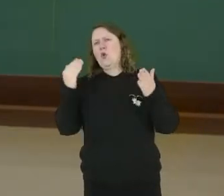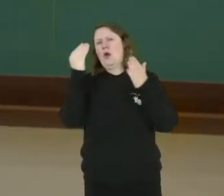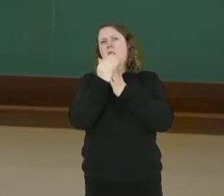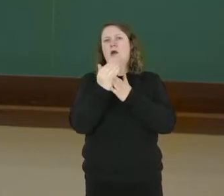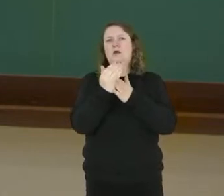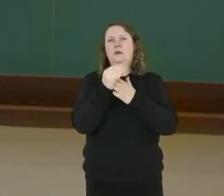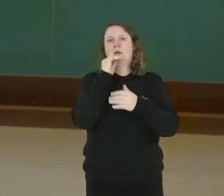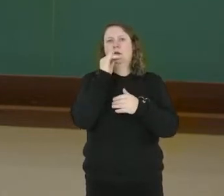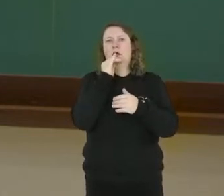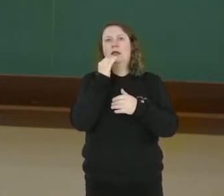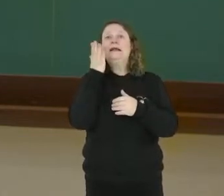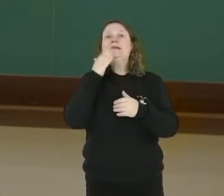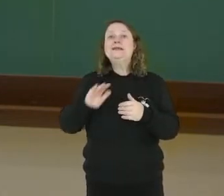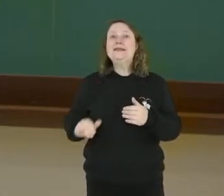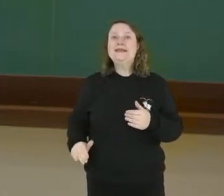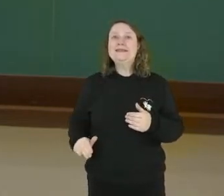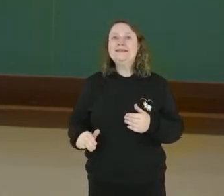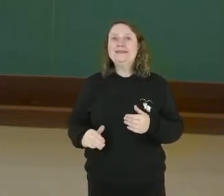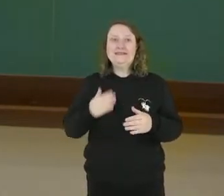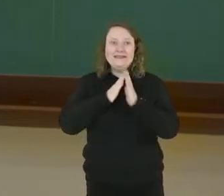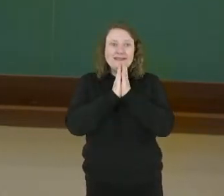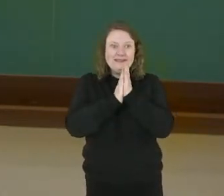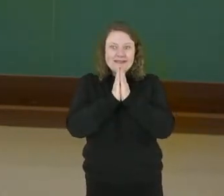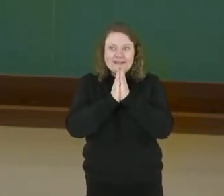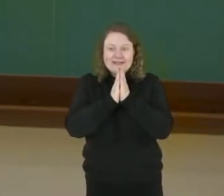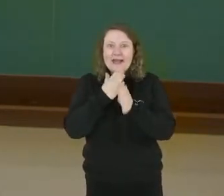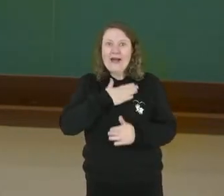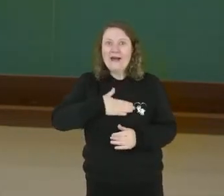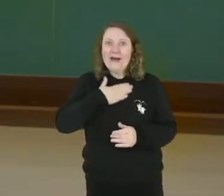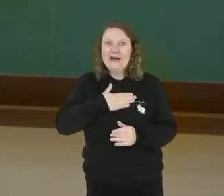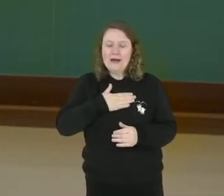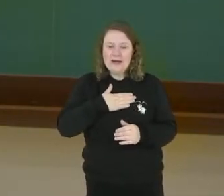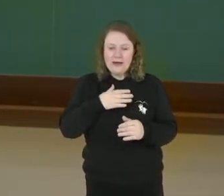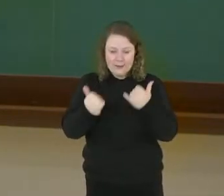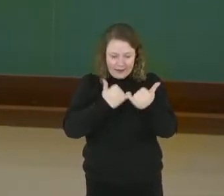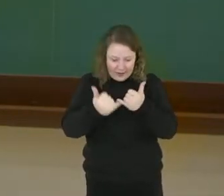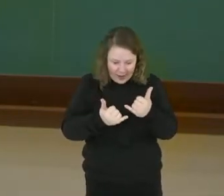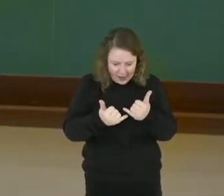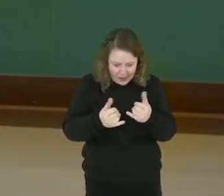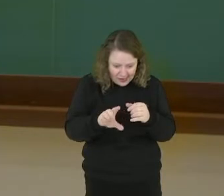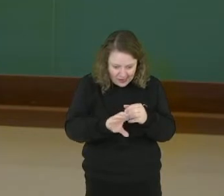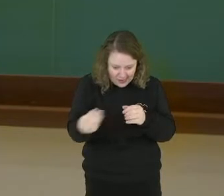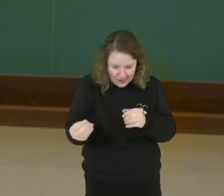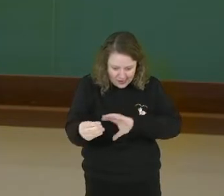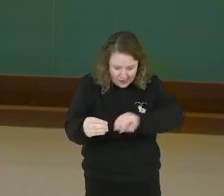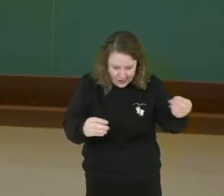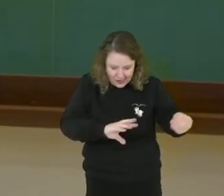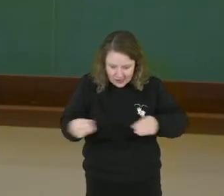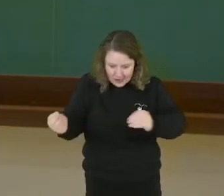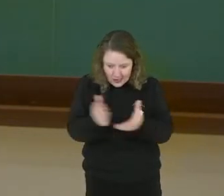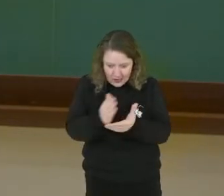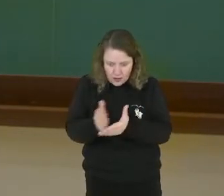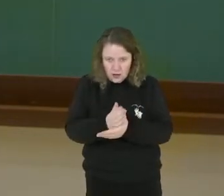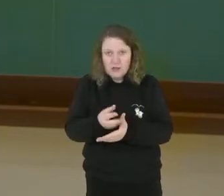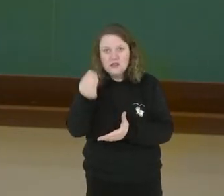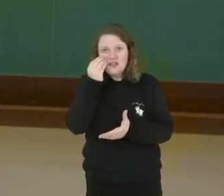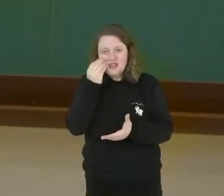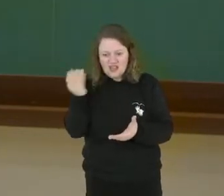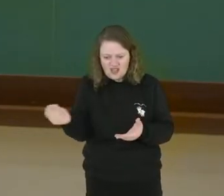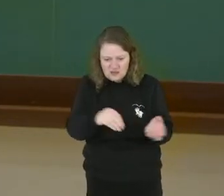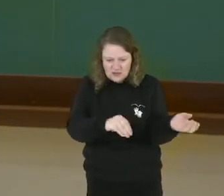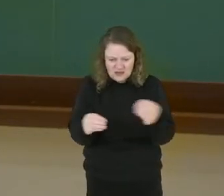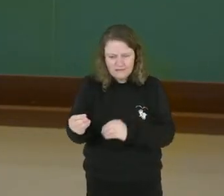as crianças. Podem ver que a criança criativa, a criança curiosa, ela pega um brinquedo, olha aquele brinquedo, desmonta todo o brinquedo. Aí tenta montar o brinquedo de novo e já monta